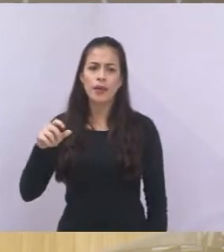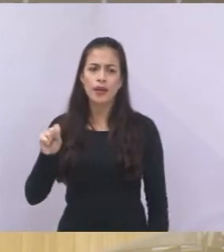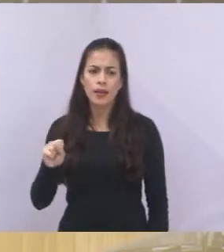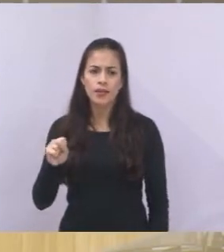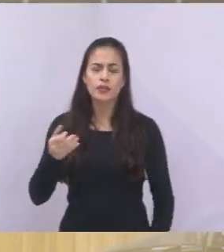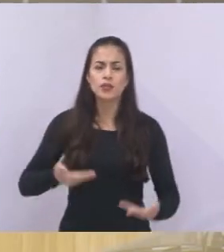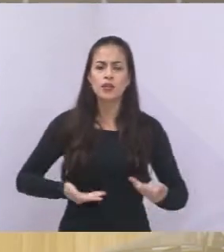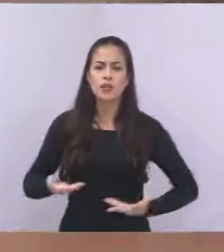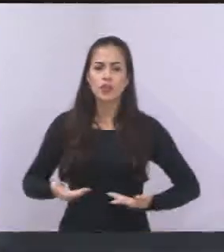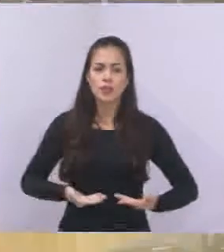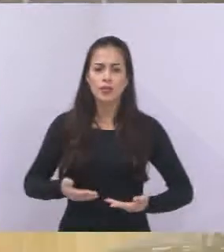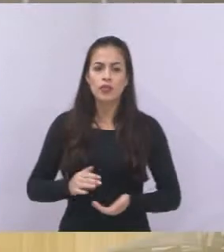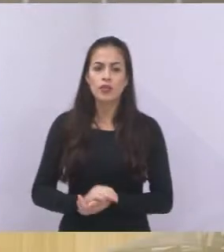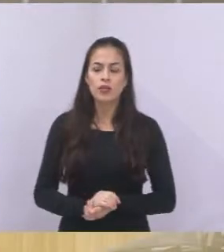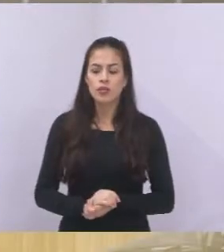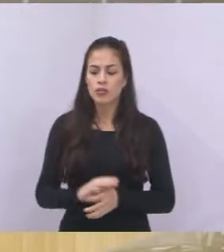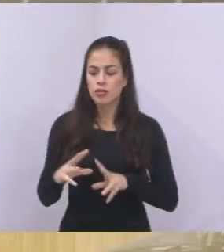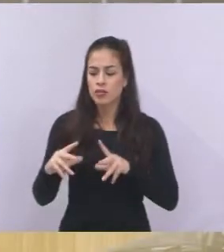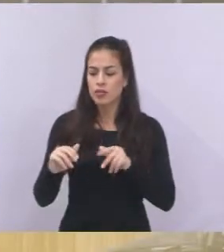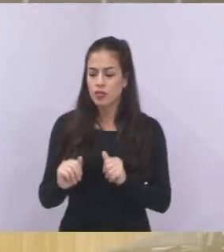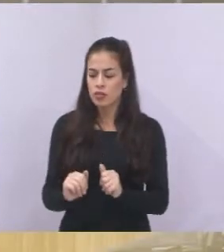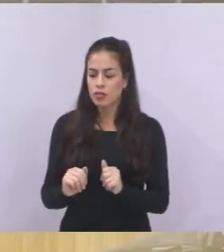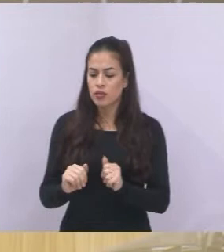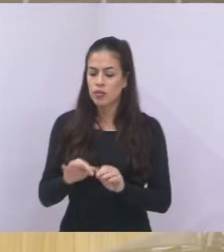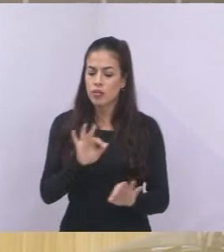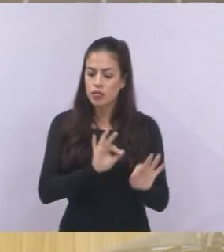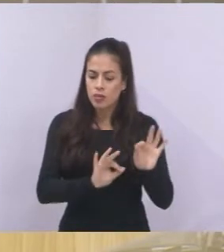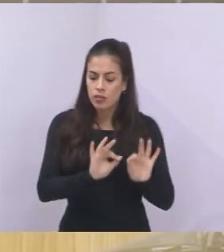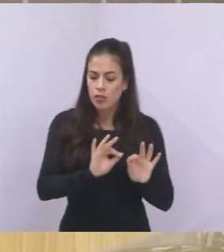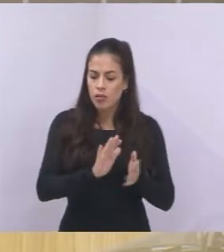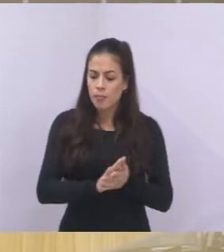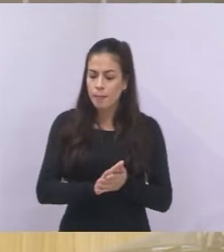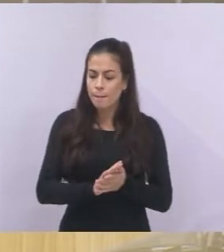foram contempladas modificações nas regras do benefício de pensão por